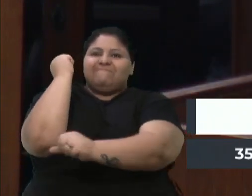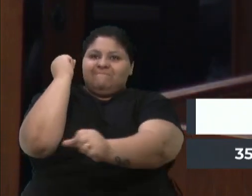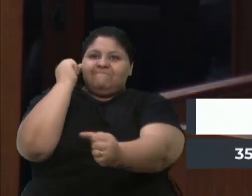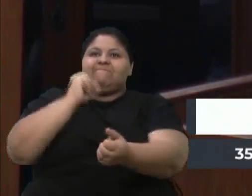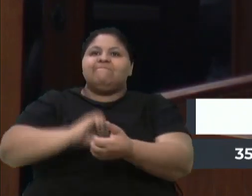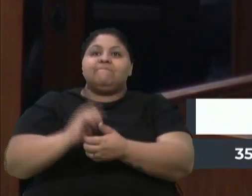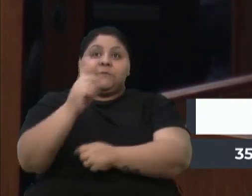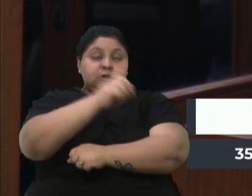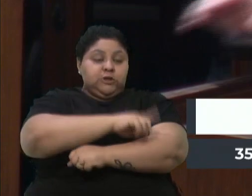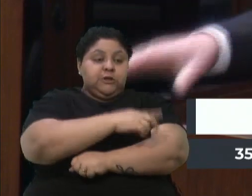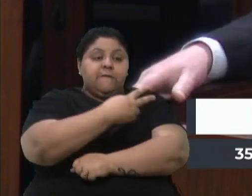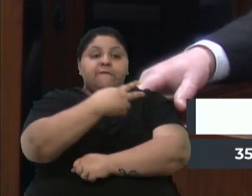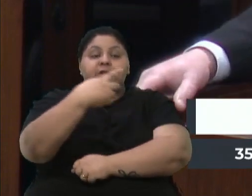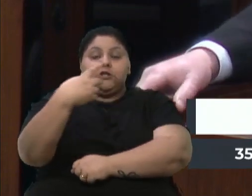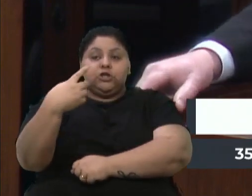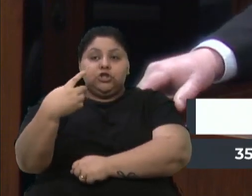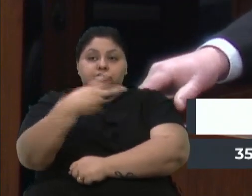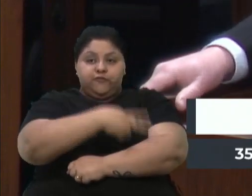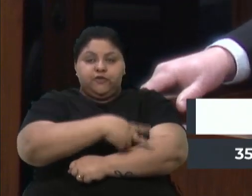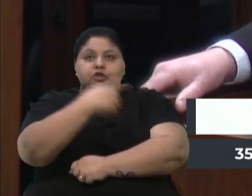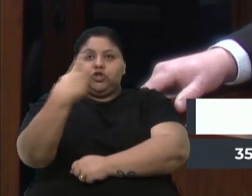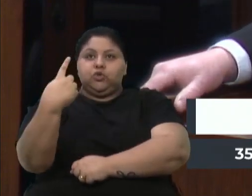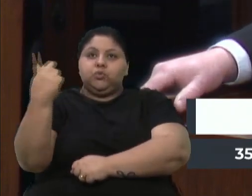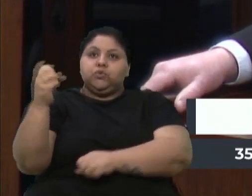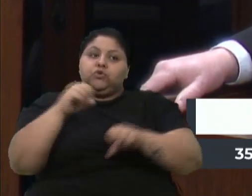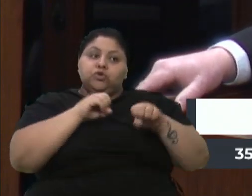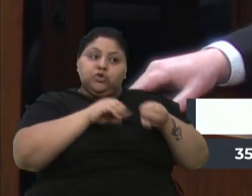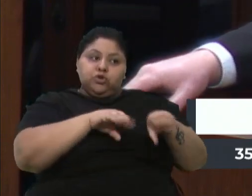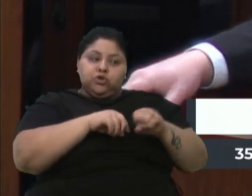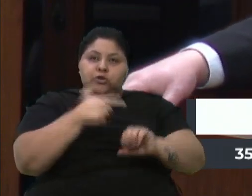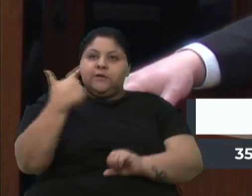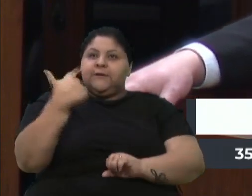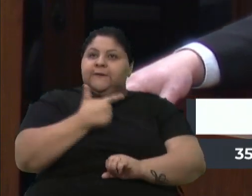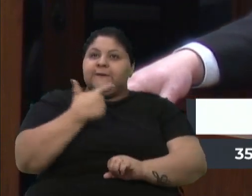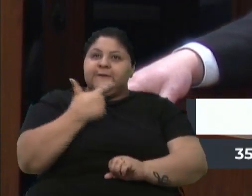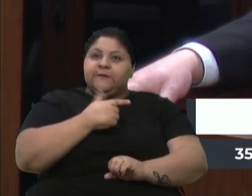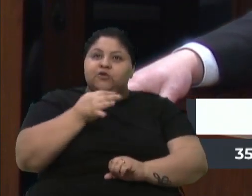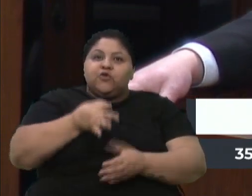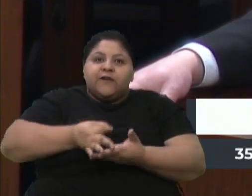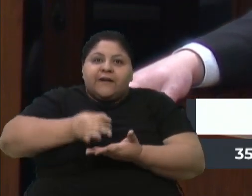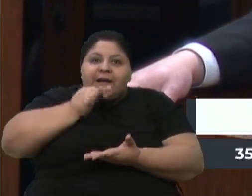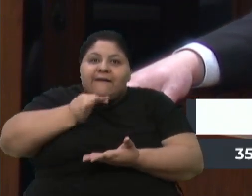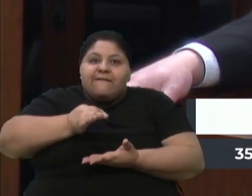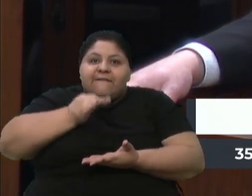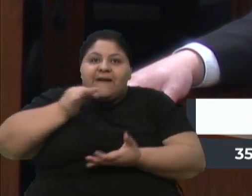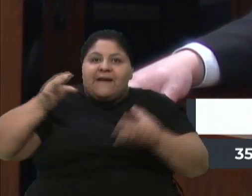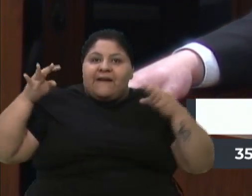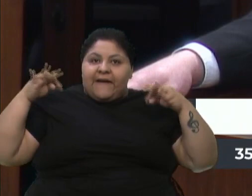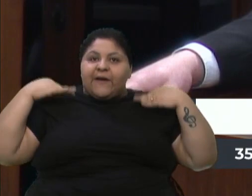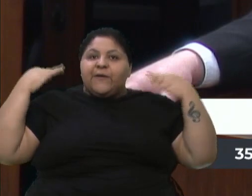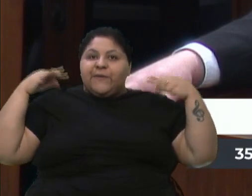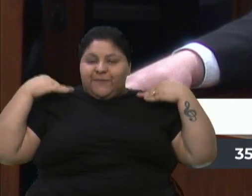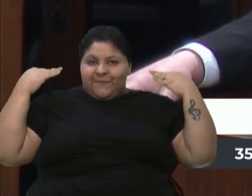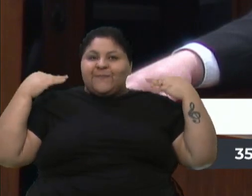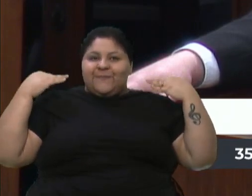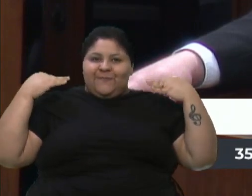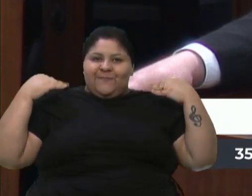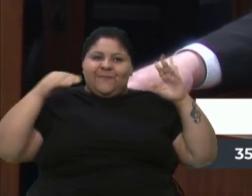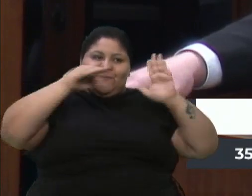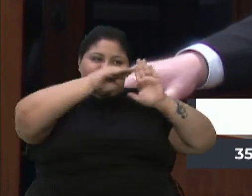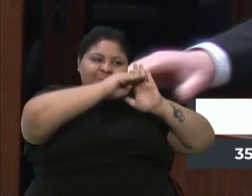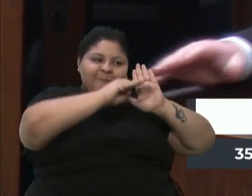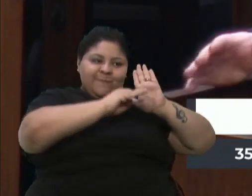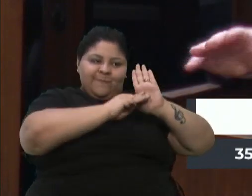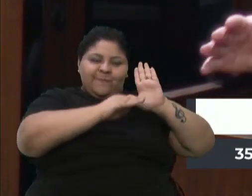na quinta-feira, nós teremos a segunda edição do Café com Turismo. Café com Turismo, ele é um programa que